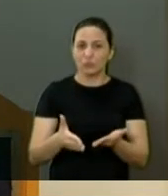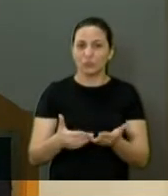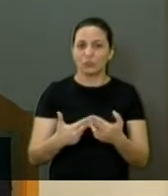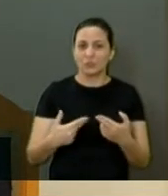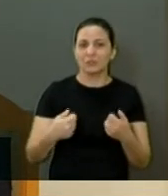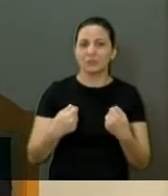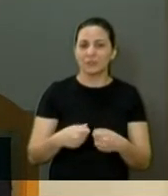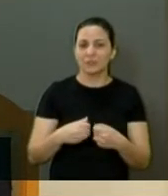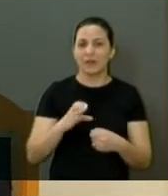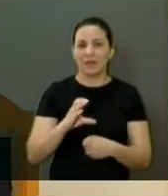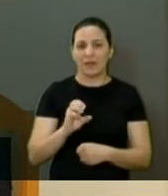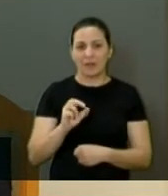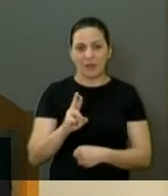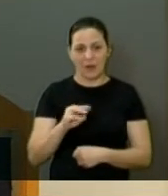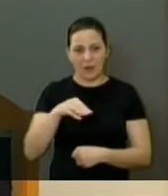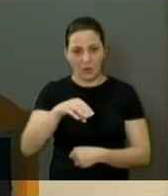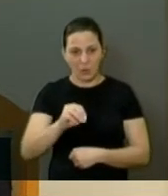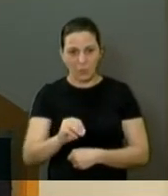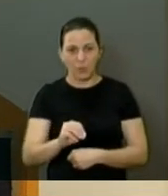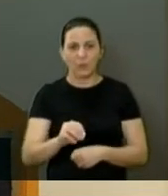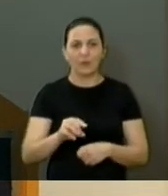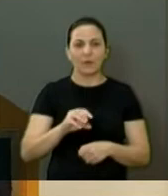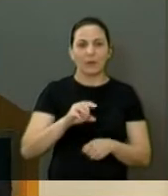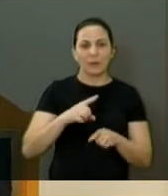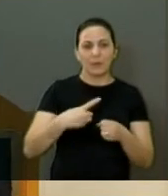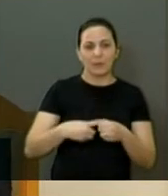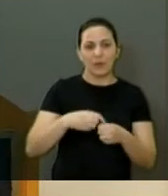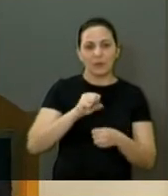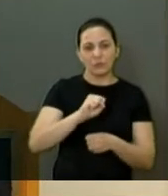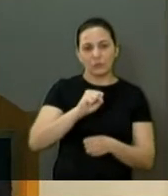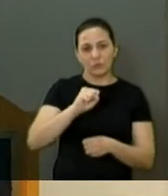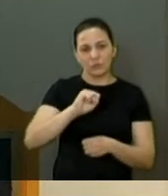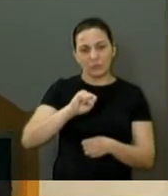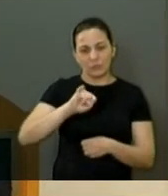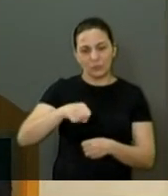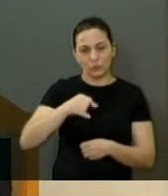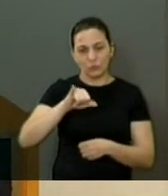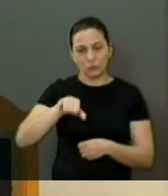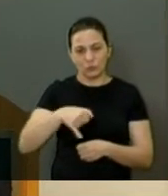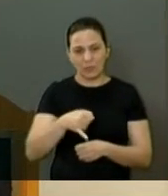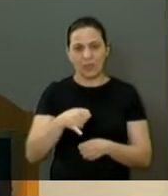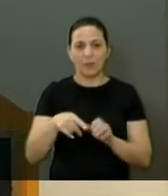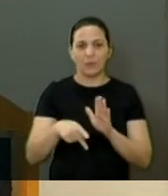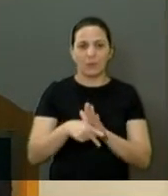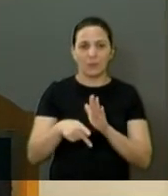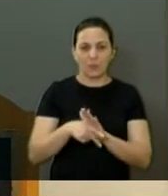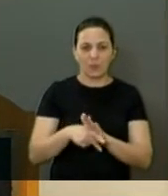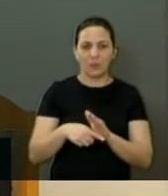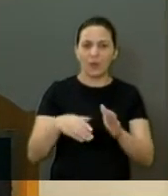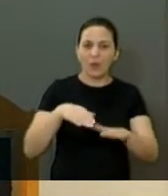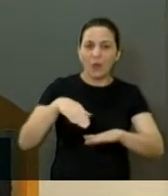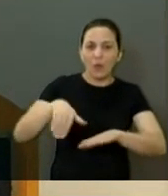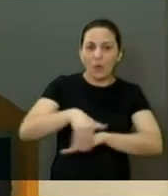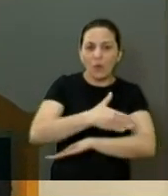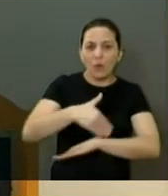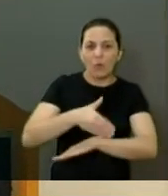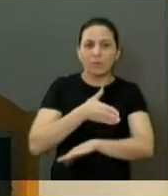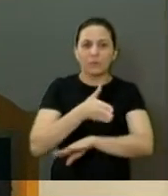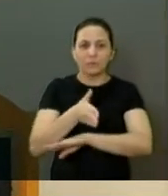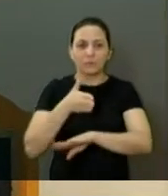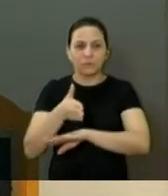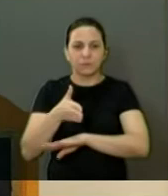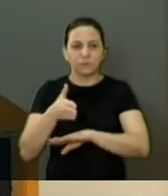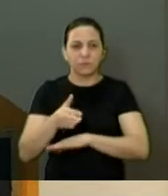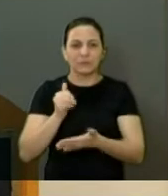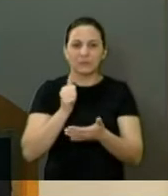carmo do são josé santa lúcia a ler então a soso que eu passei a secretária